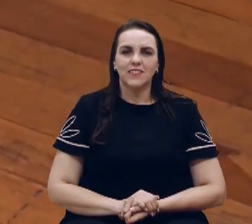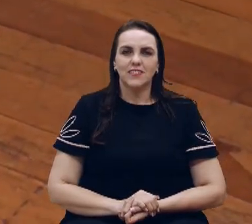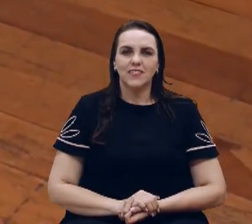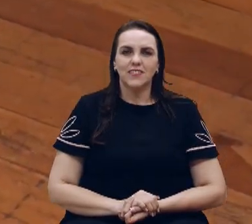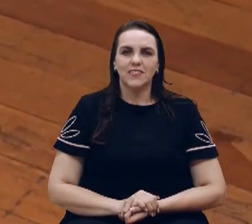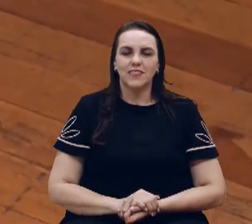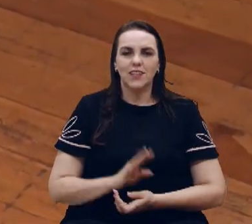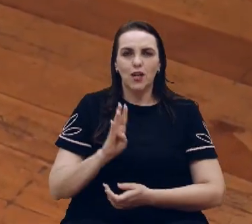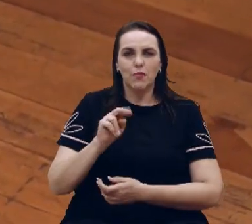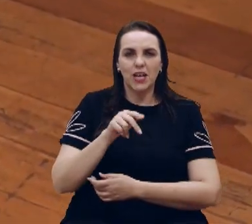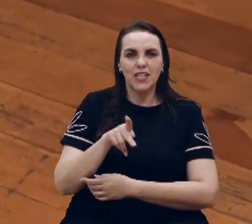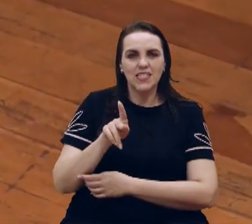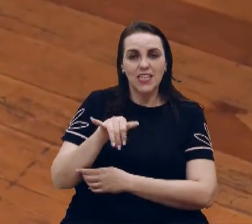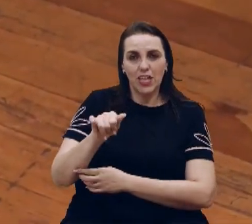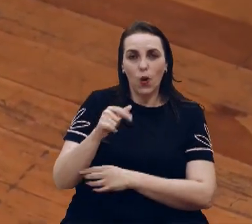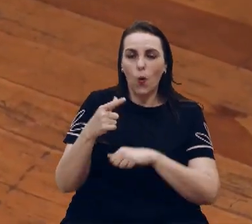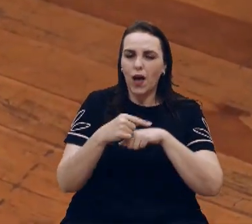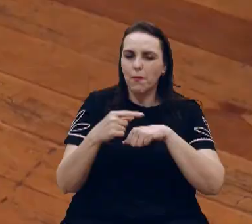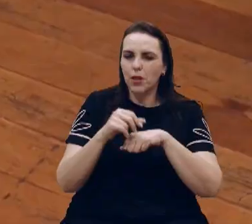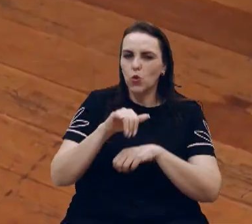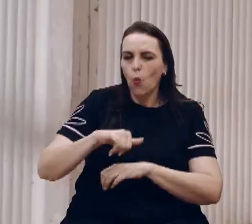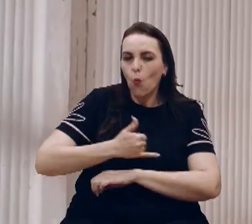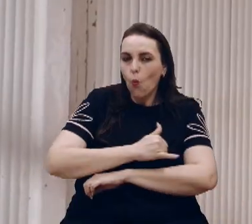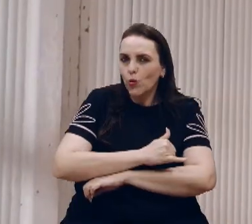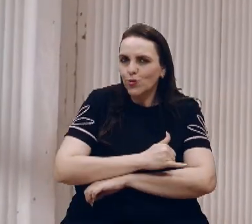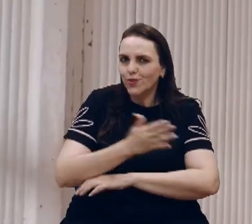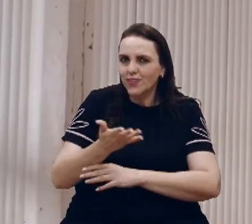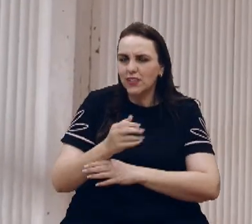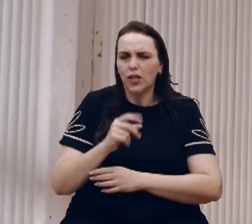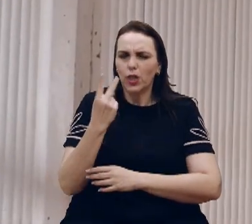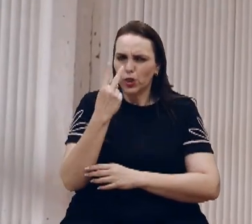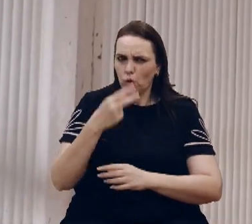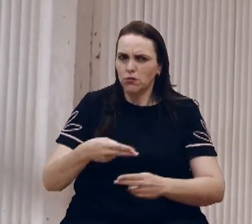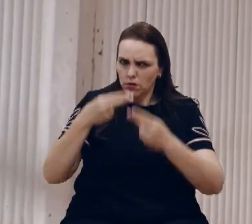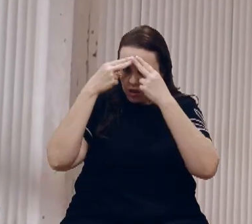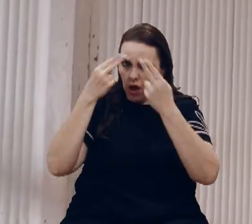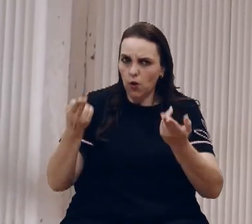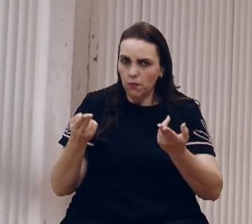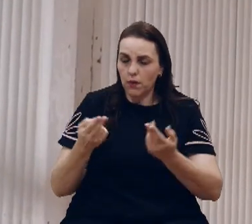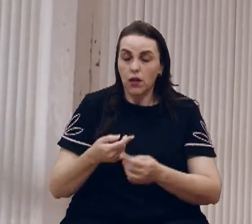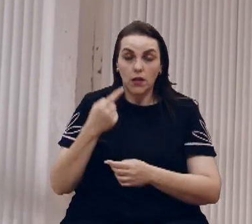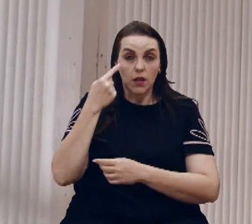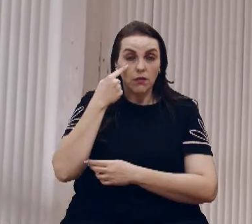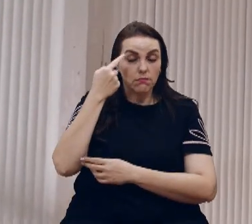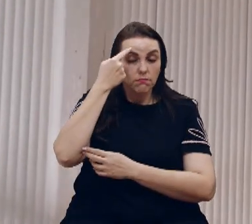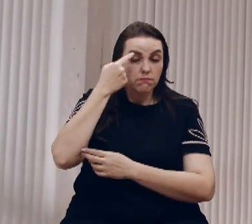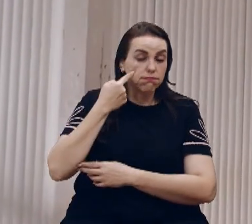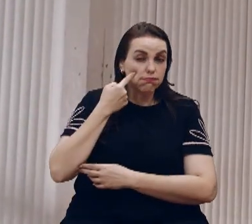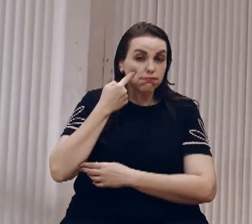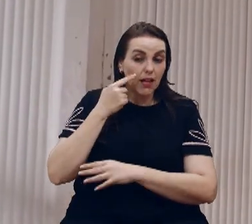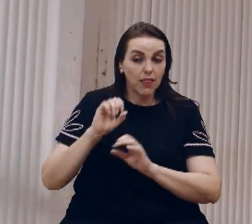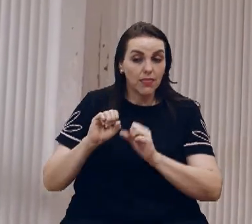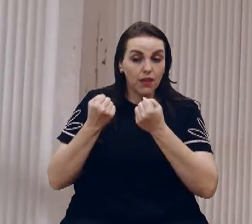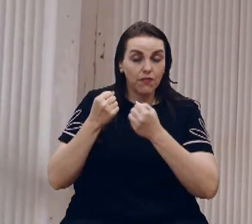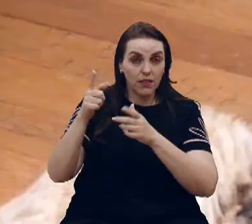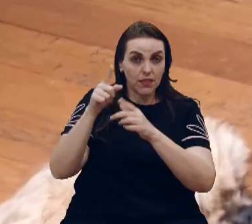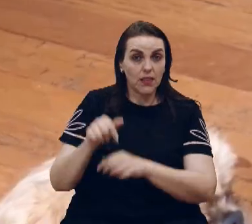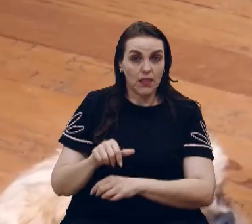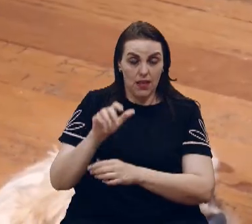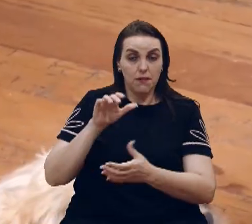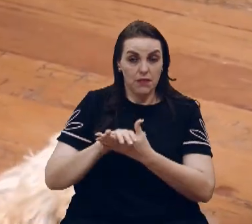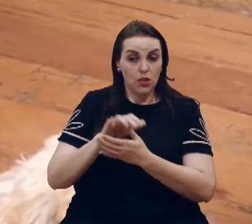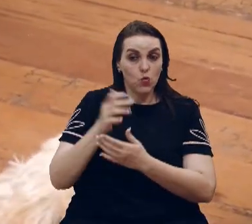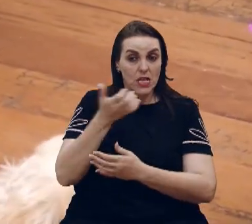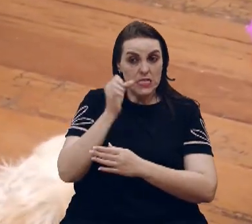Brusque, ou gordo para os mais íntimos, sofreu 2 traumas durante a vida. Perdeu o poder de enxergar o mundo após defender a tutora do marido que queria